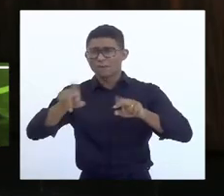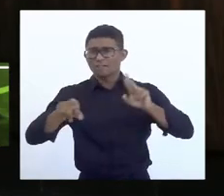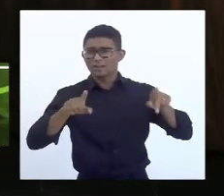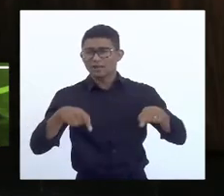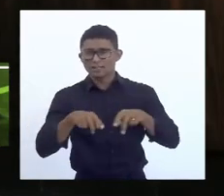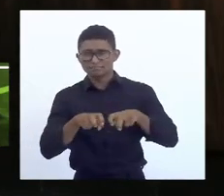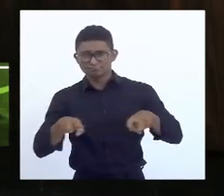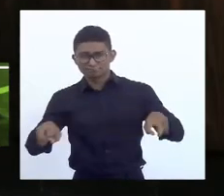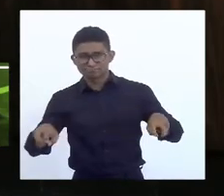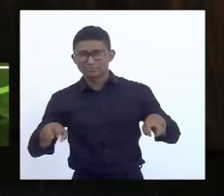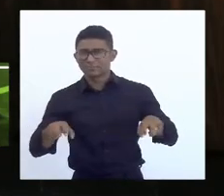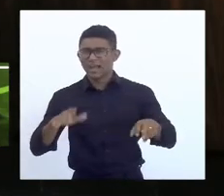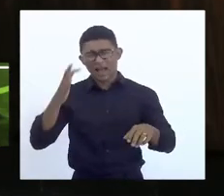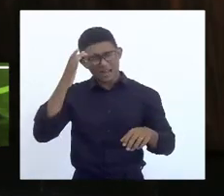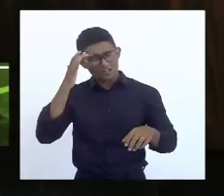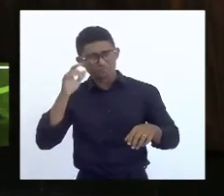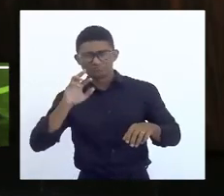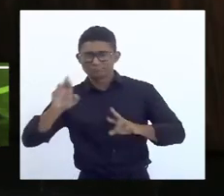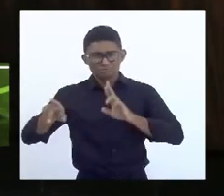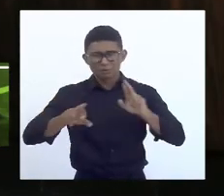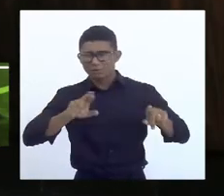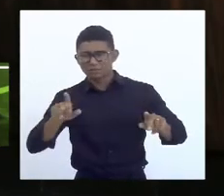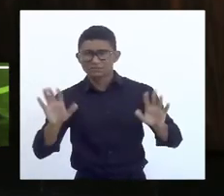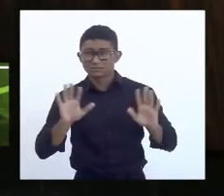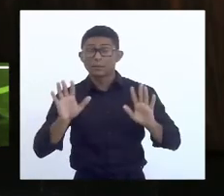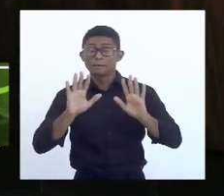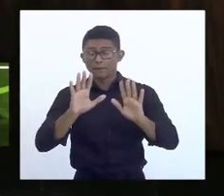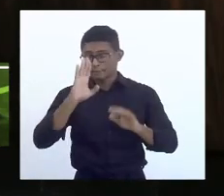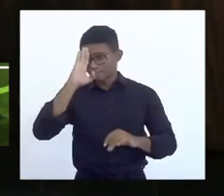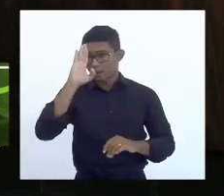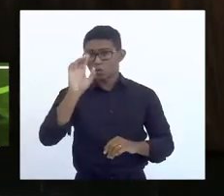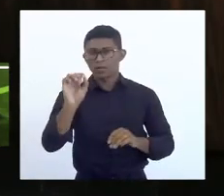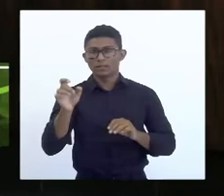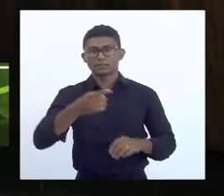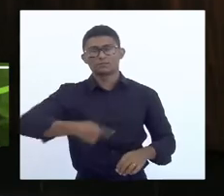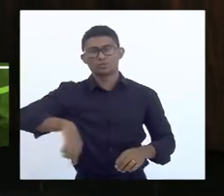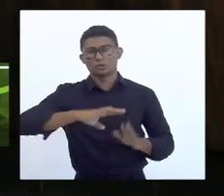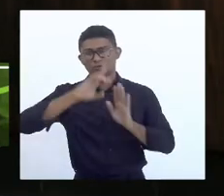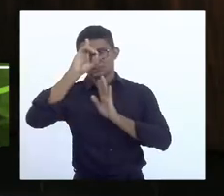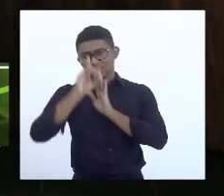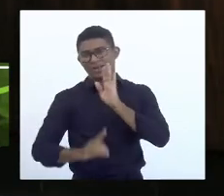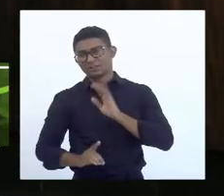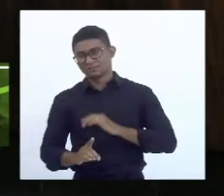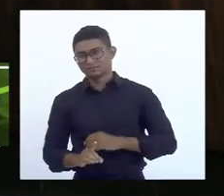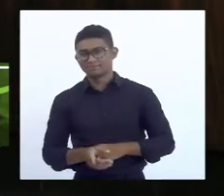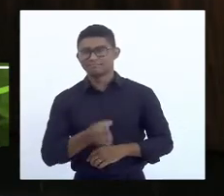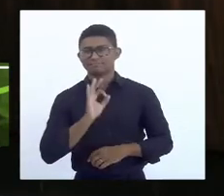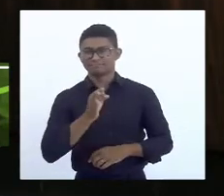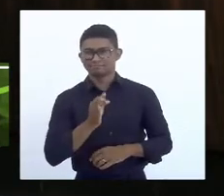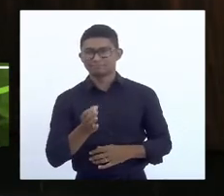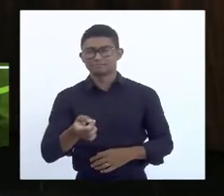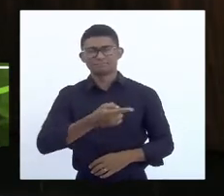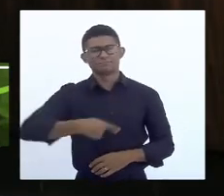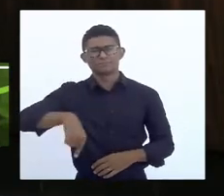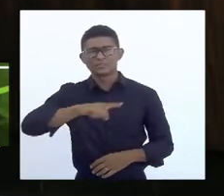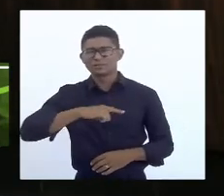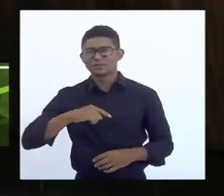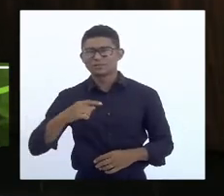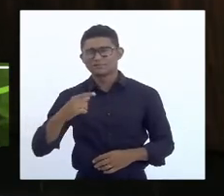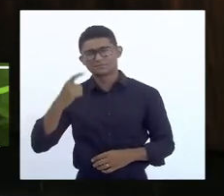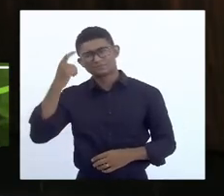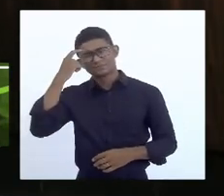enfim. Mas é nosso direito. É nosso direito se articular por isso. E a gente não pode deixar